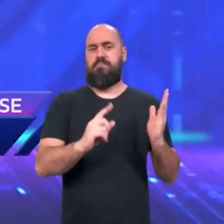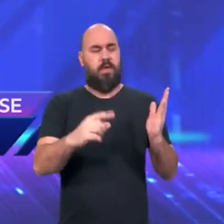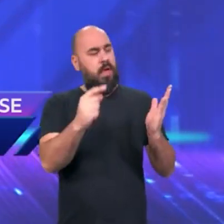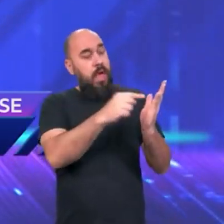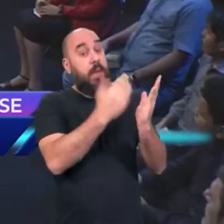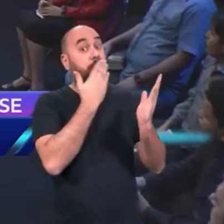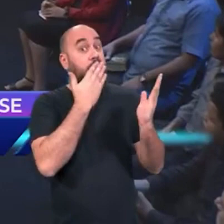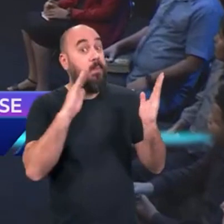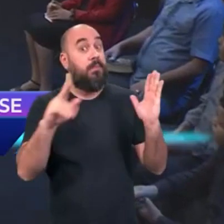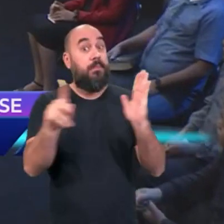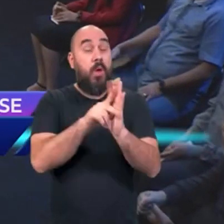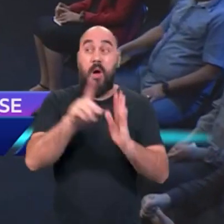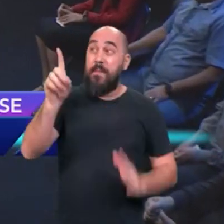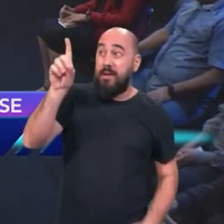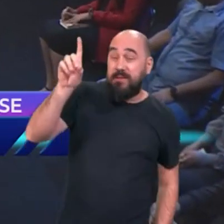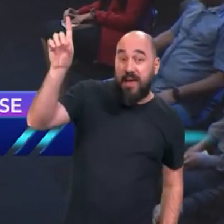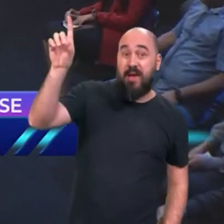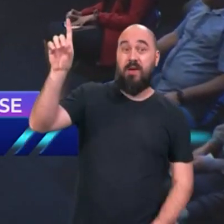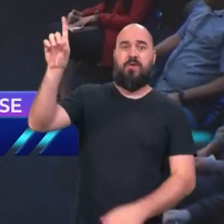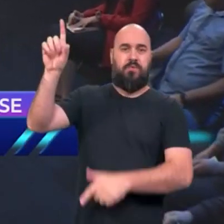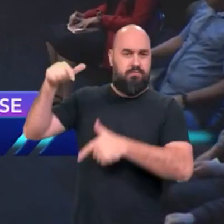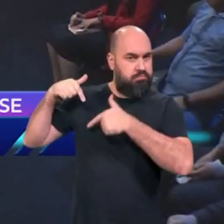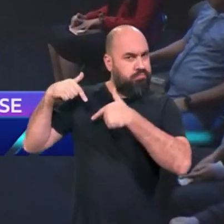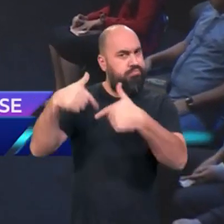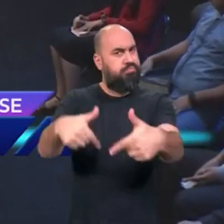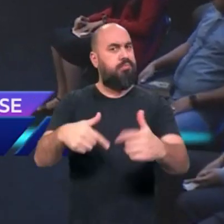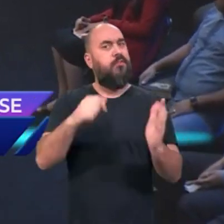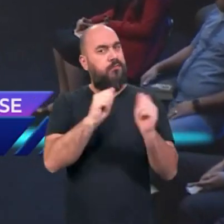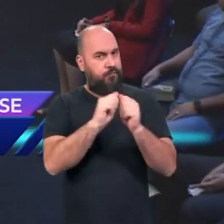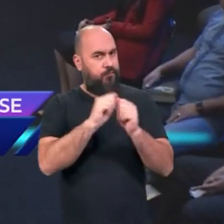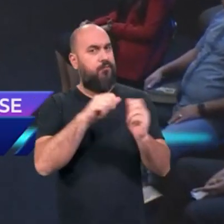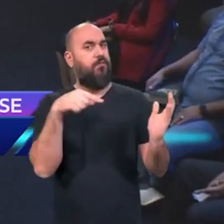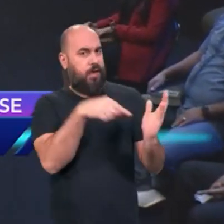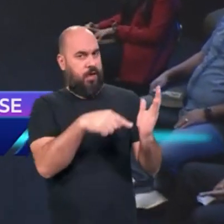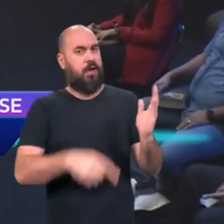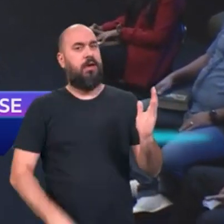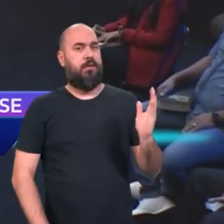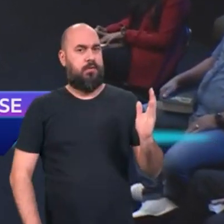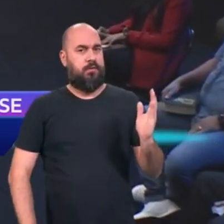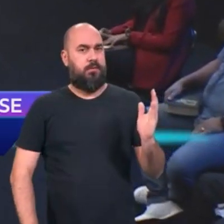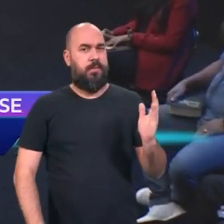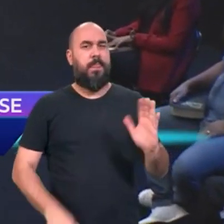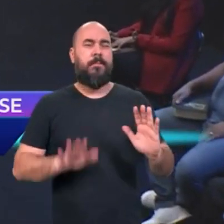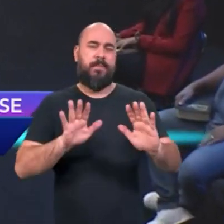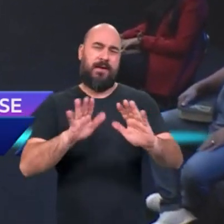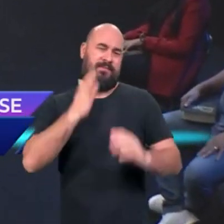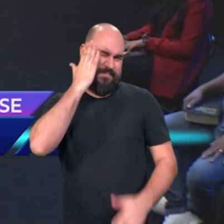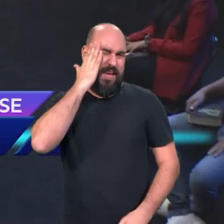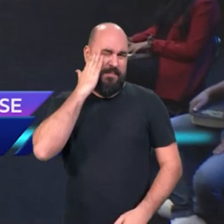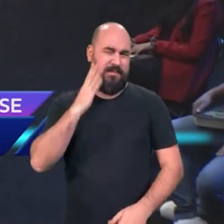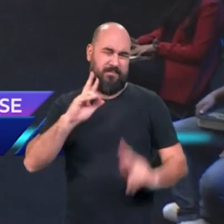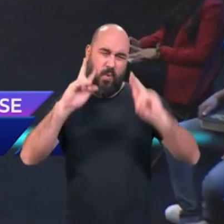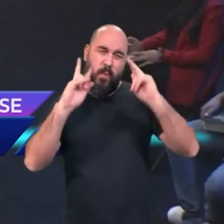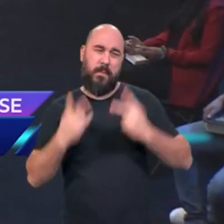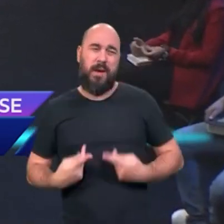diferentes promessas que nos são feitas. E quantas dessas promessas que você já ouviu não